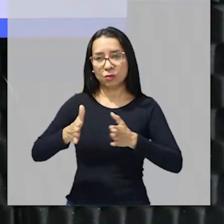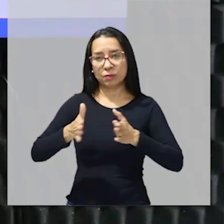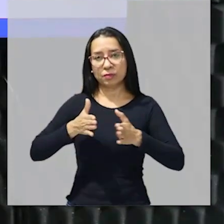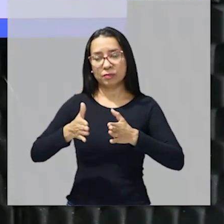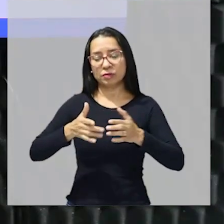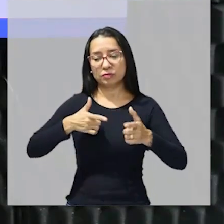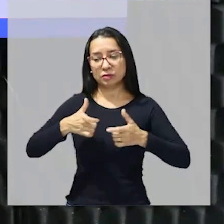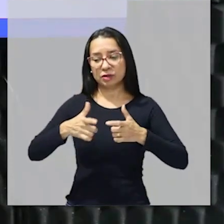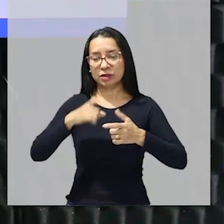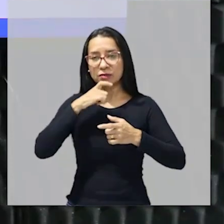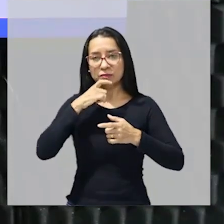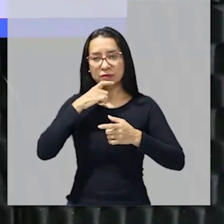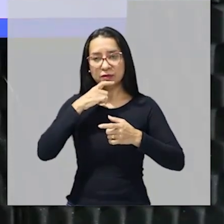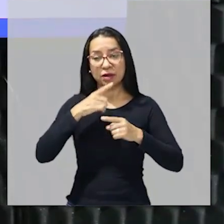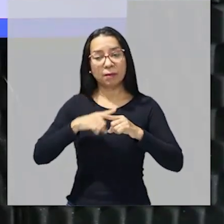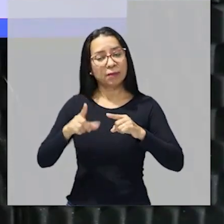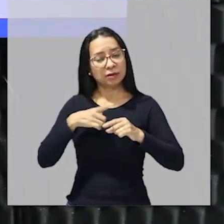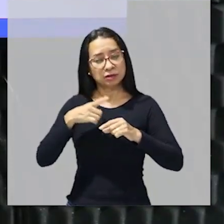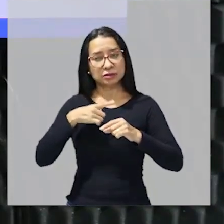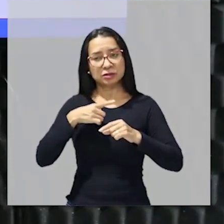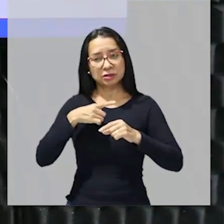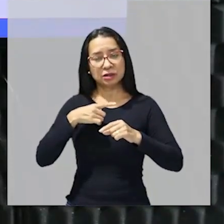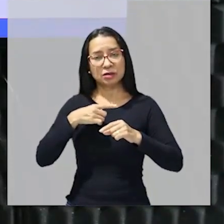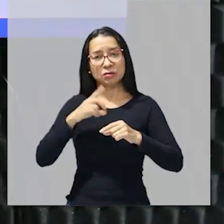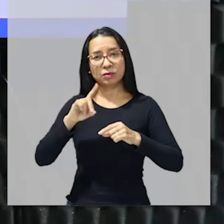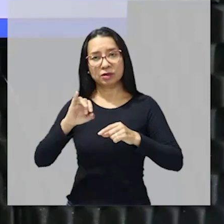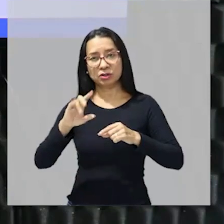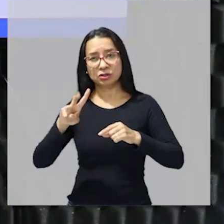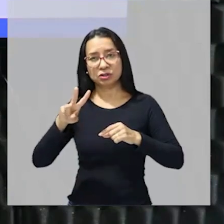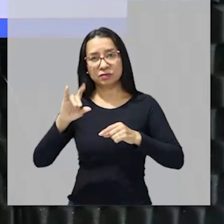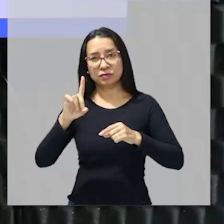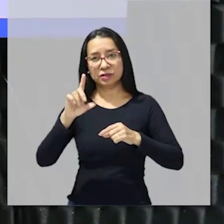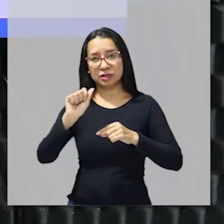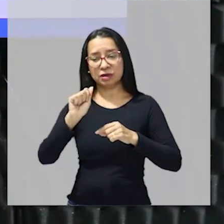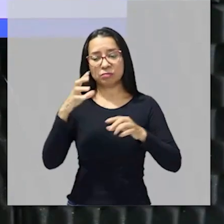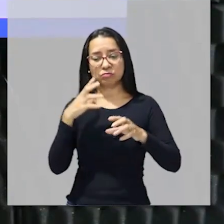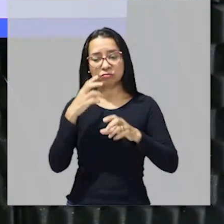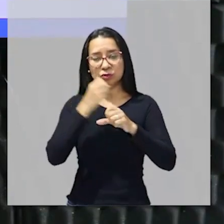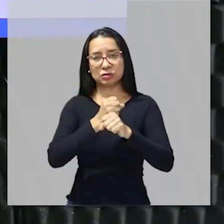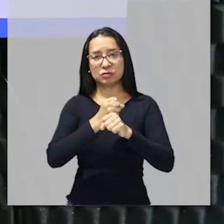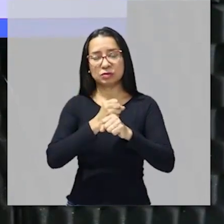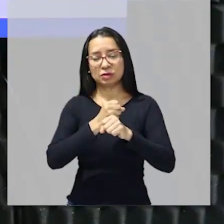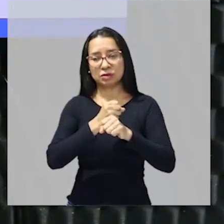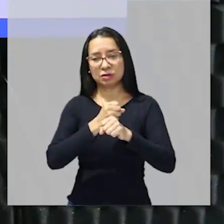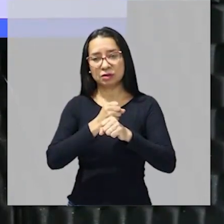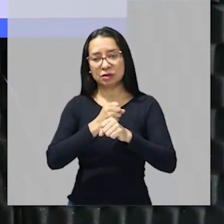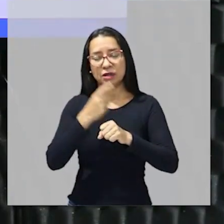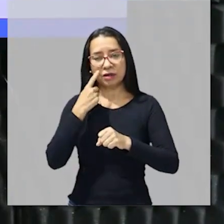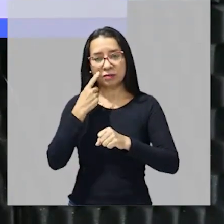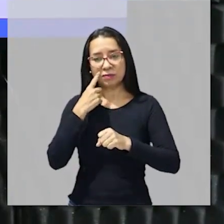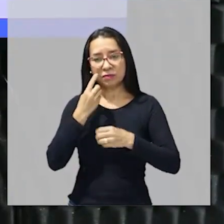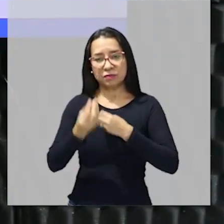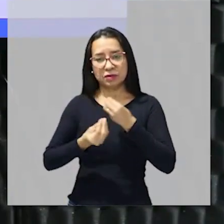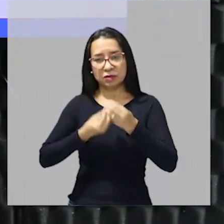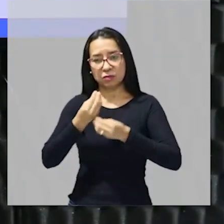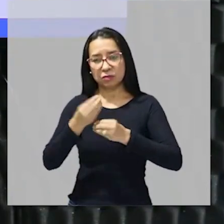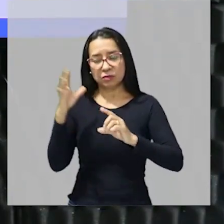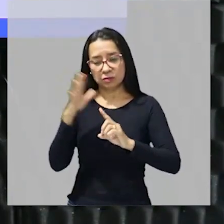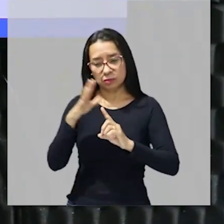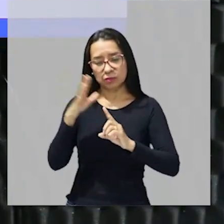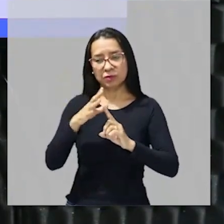dívida. Apesar de você ver Cuba sob a influência da União Soviética, mas observe que